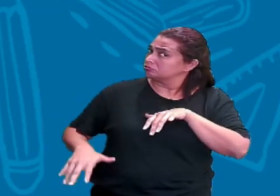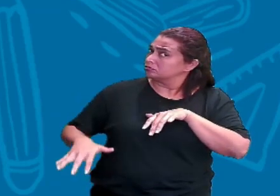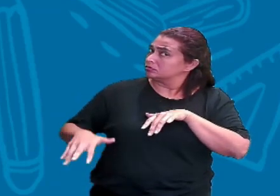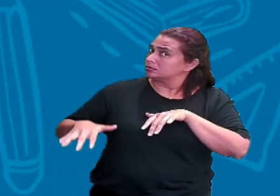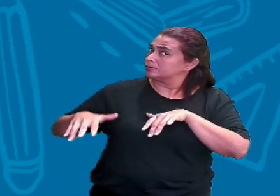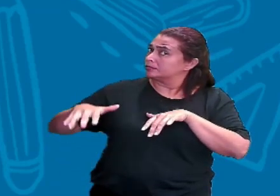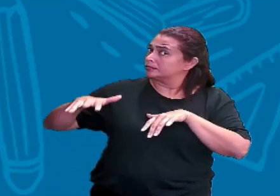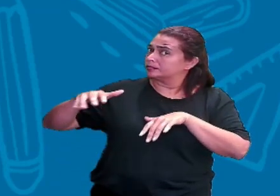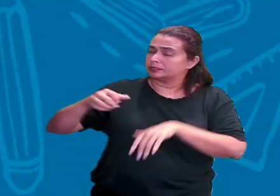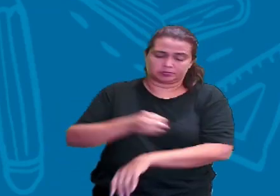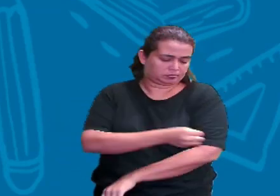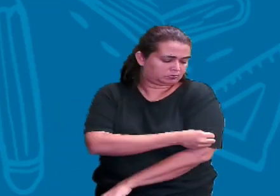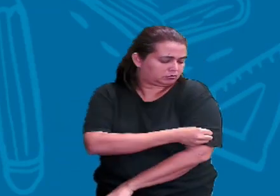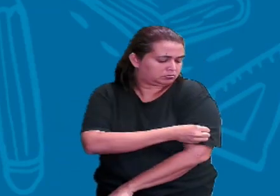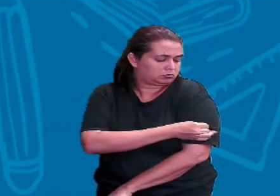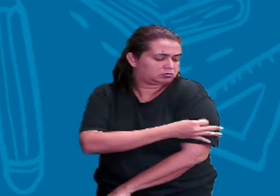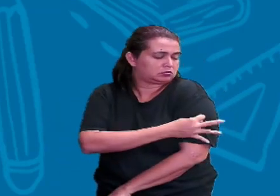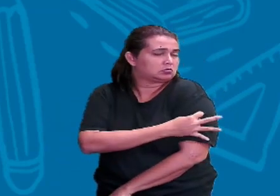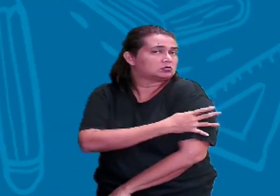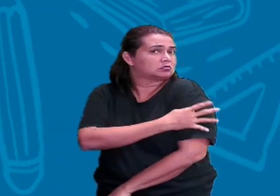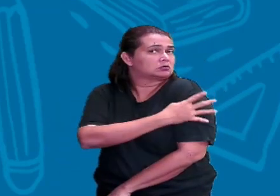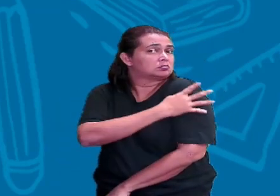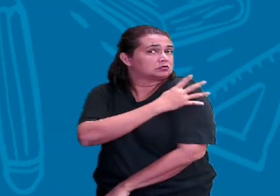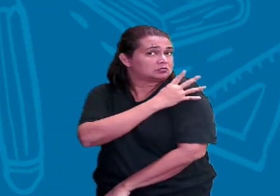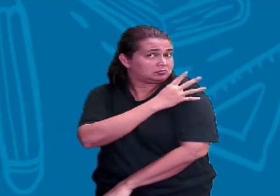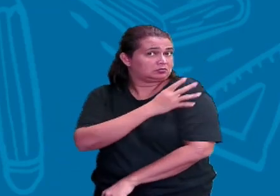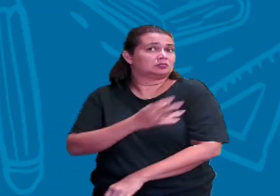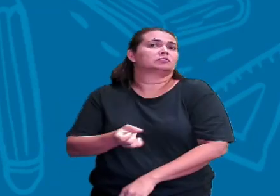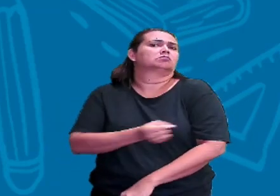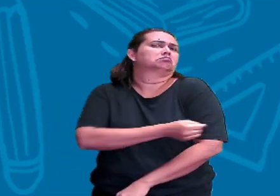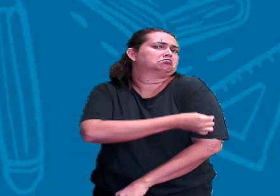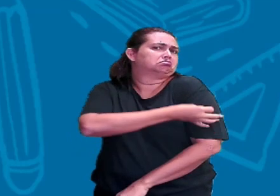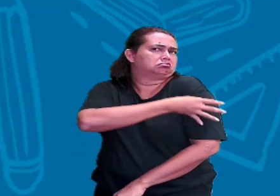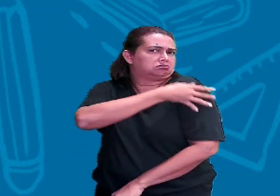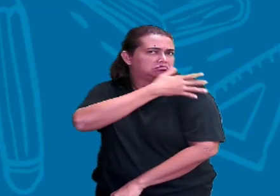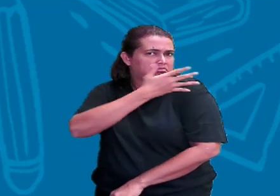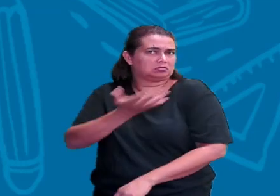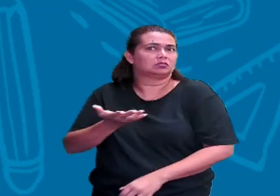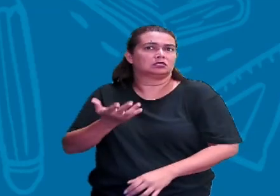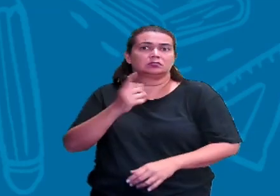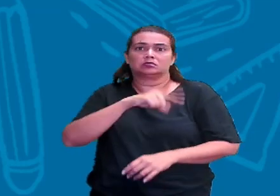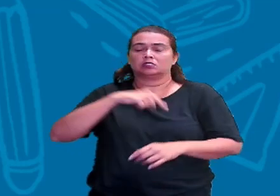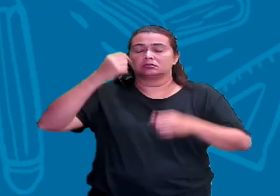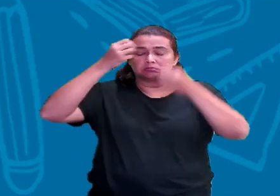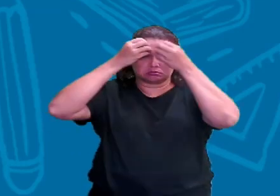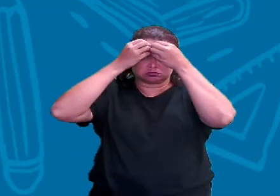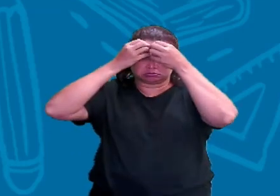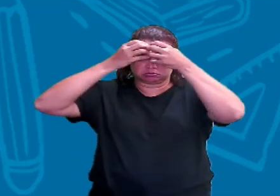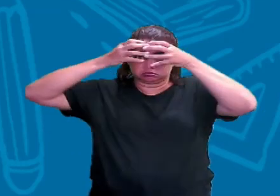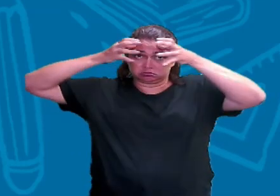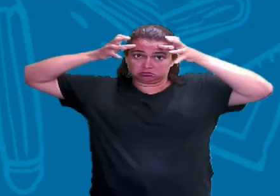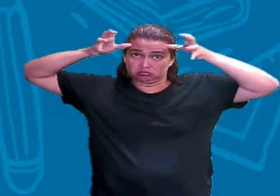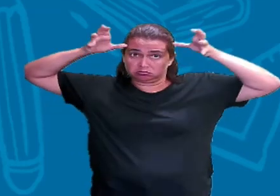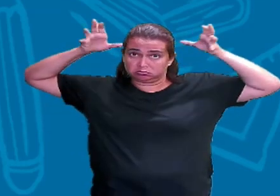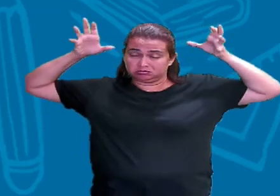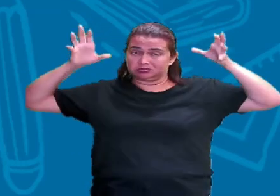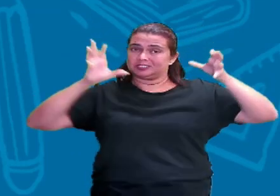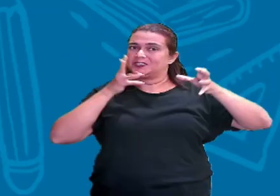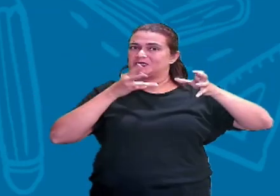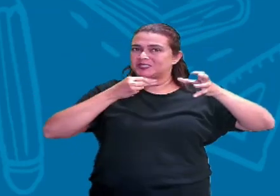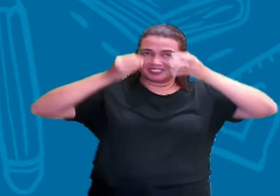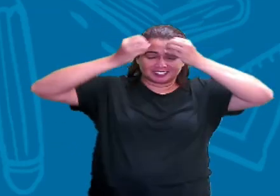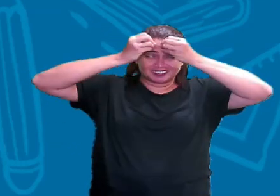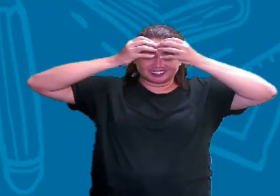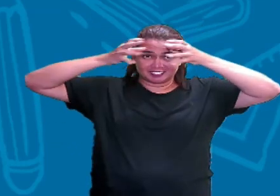as séries, né, os anos da escola, o que é que a gente faz? A gente amplia esse conhecimento.